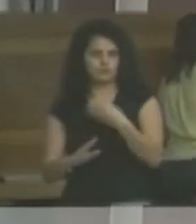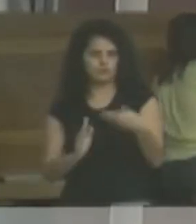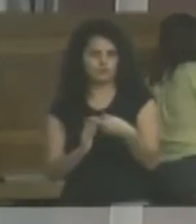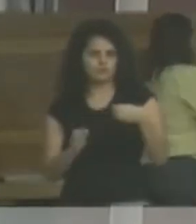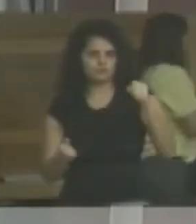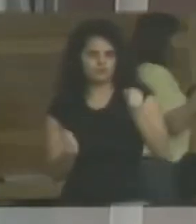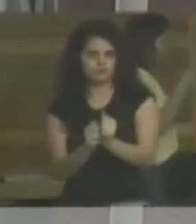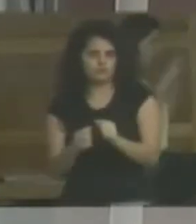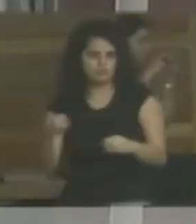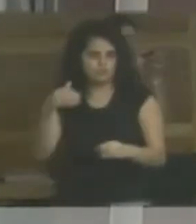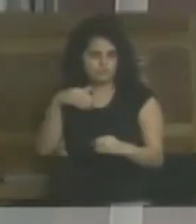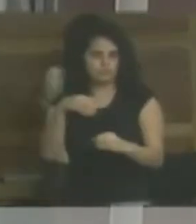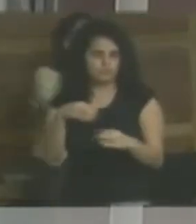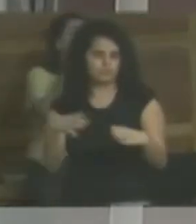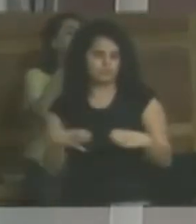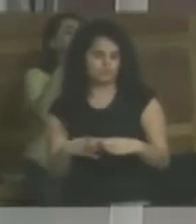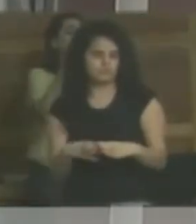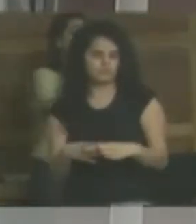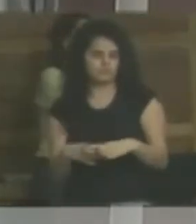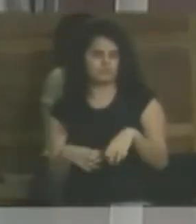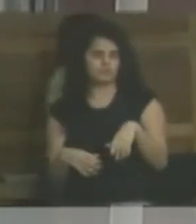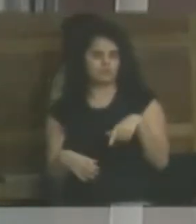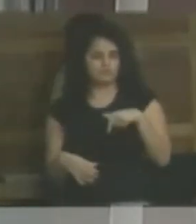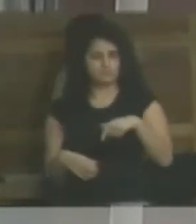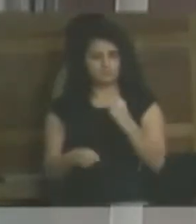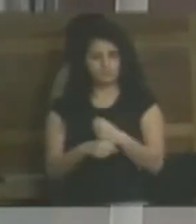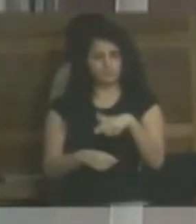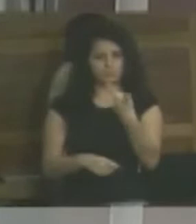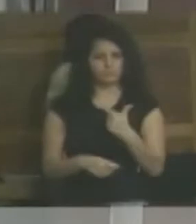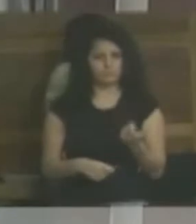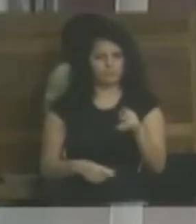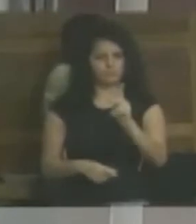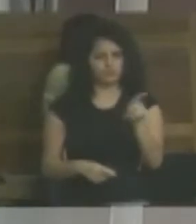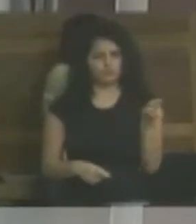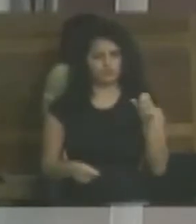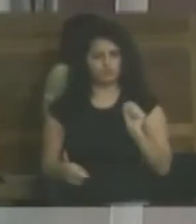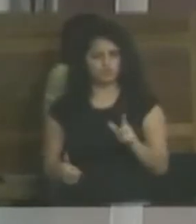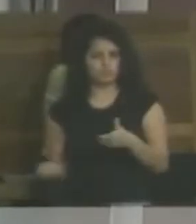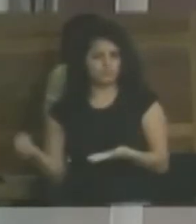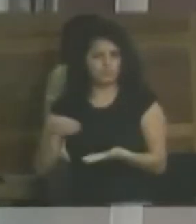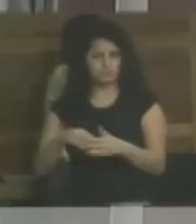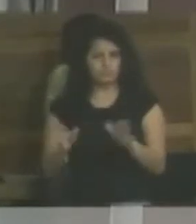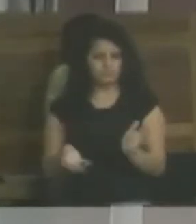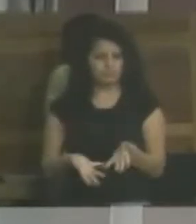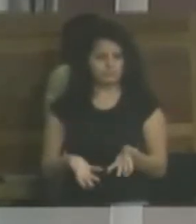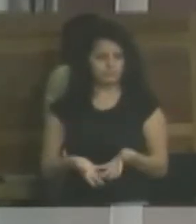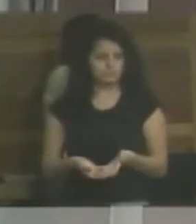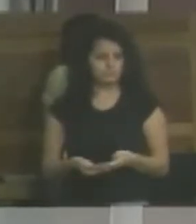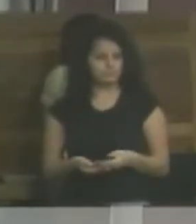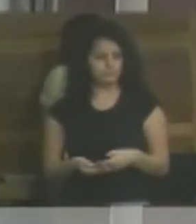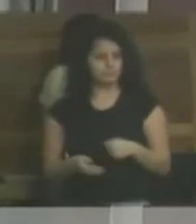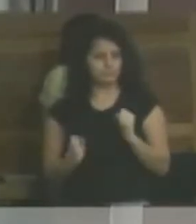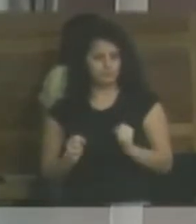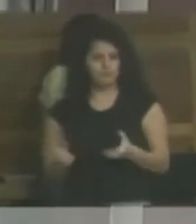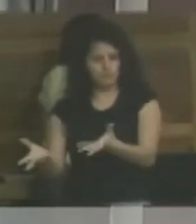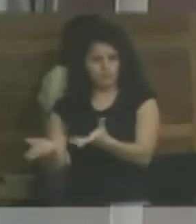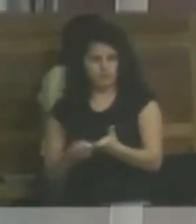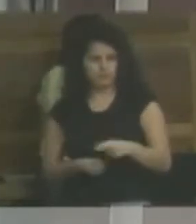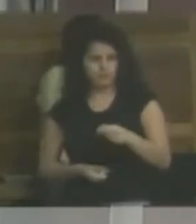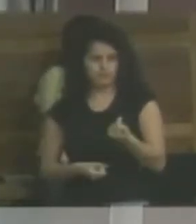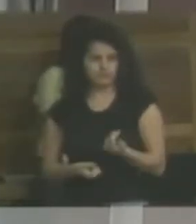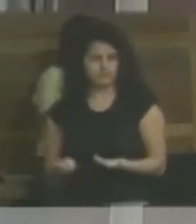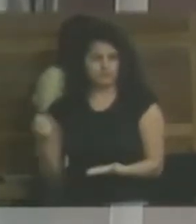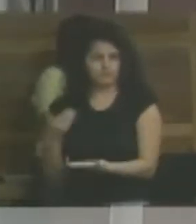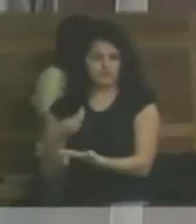tiveram professores. Está chegando agora. Então, podia pegar esse dinheiro e investir na educação. Porque se a gente está passando por vários problemas hoje